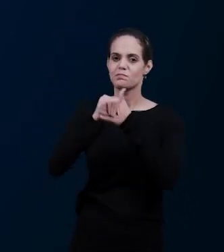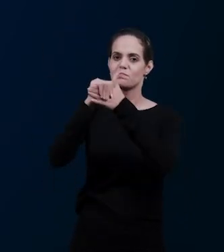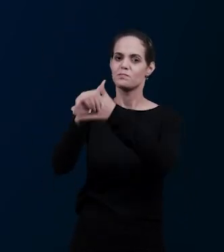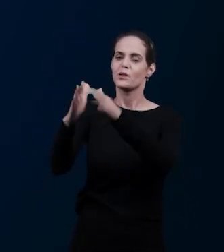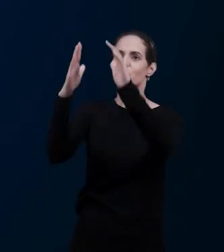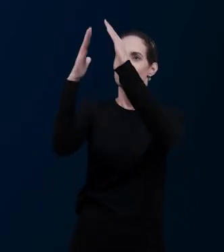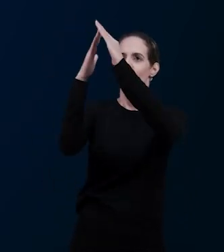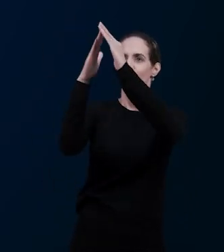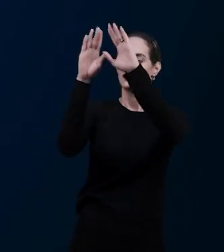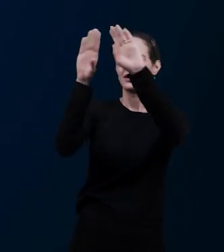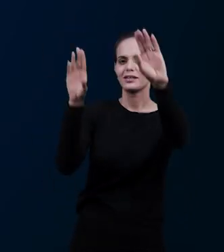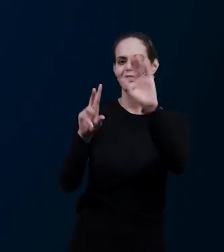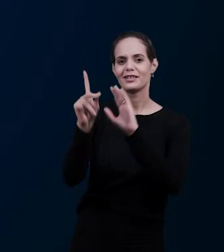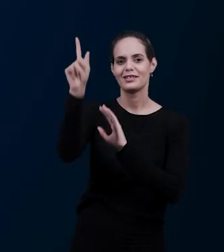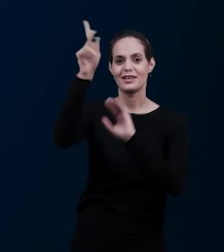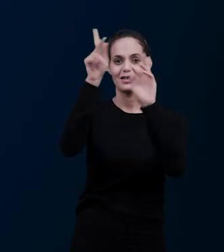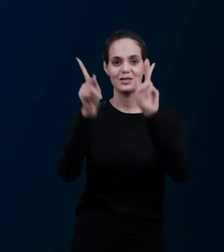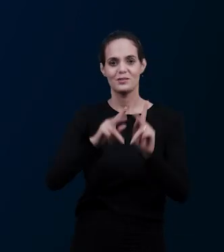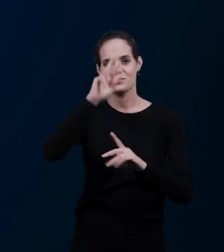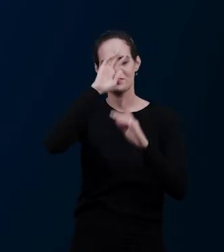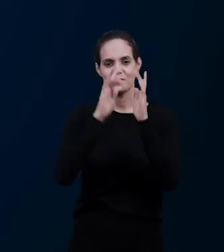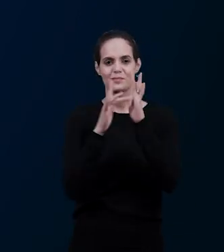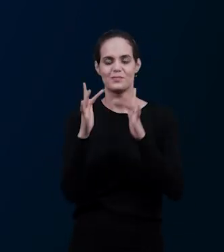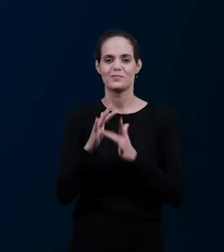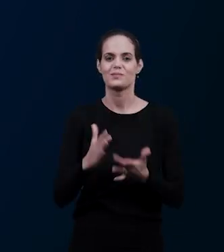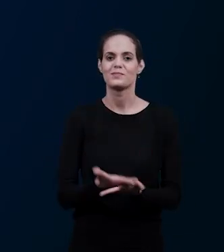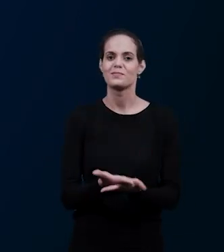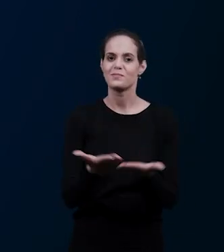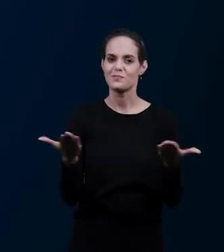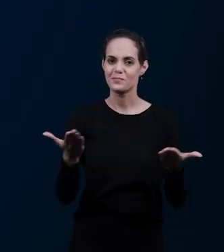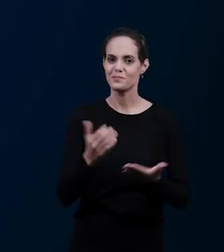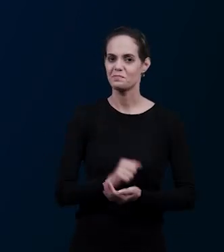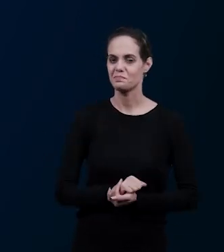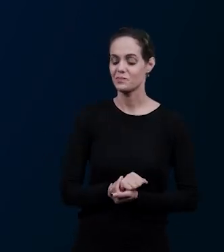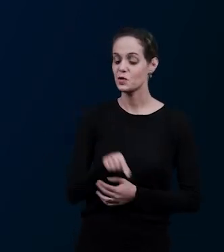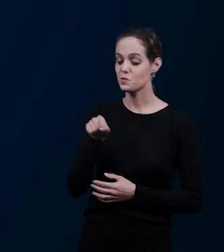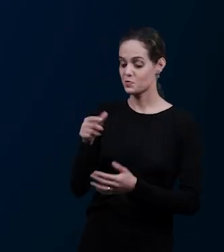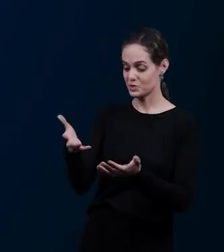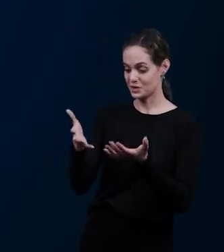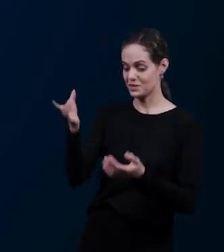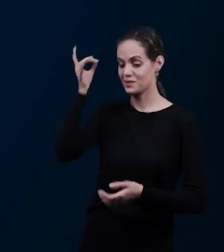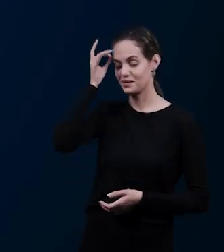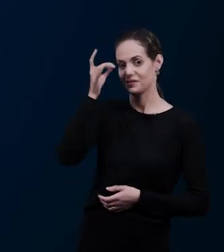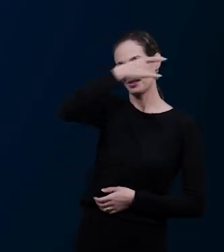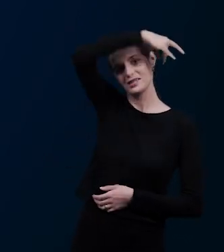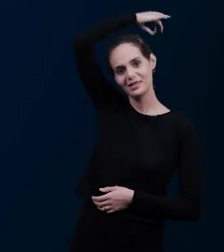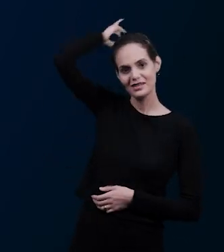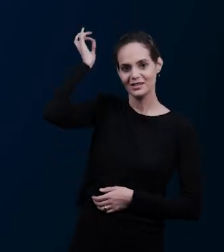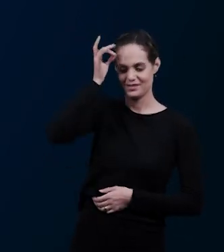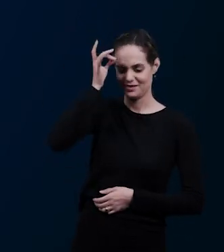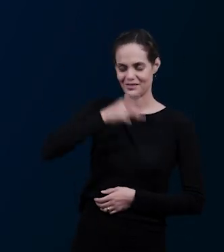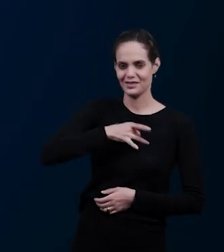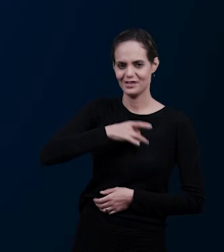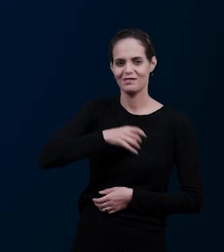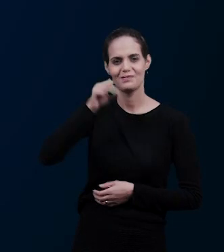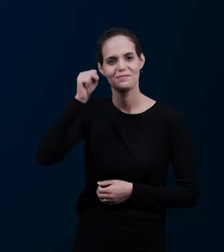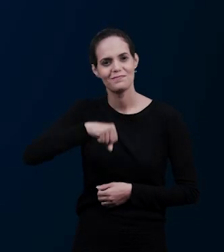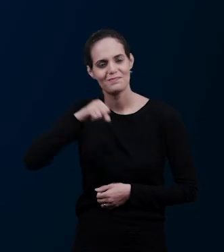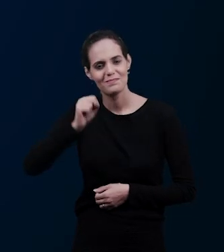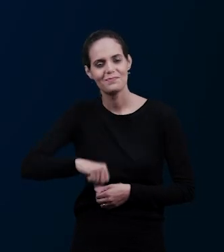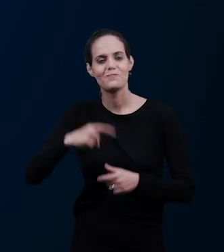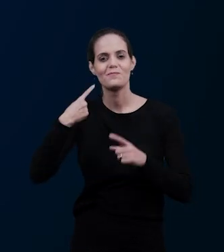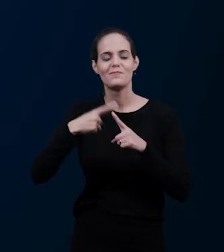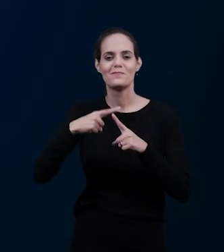pelo Espírito e morar na eternidade. A paz do Senhor Jesus, irmãos. Você quer ser batizada com o Espírito